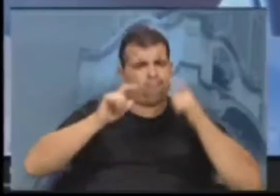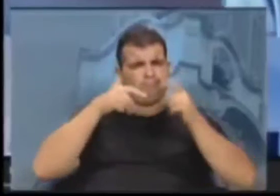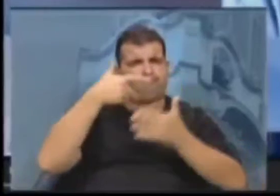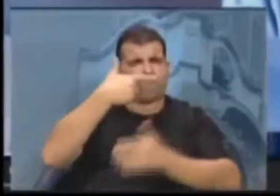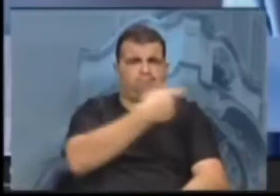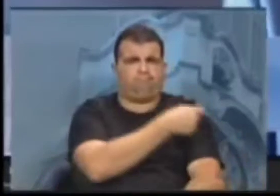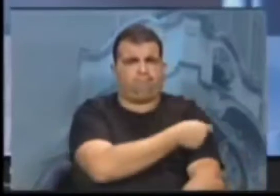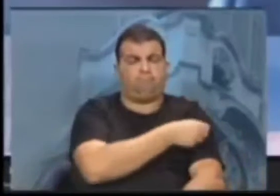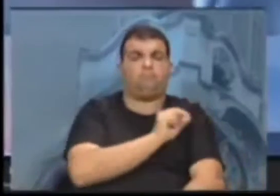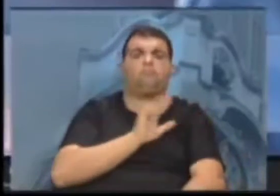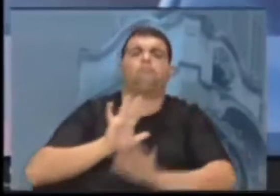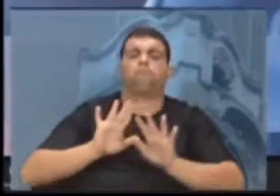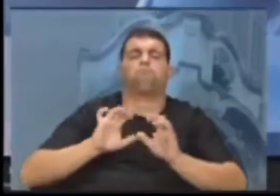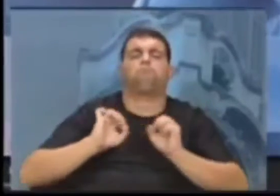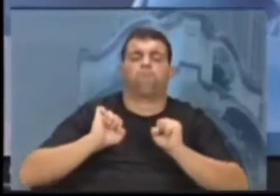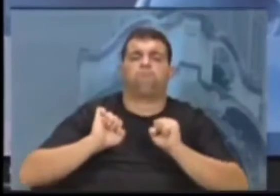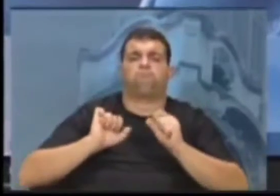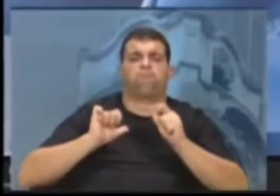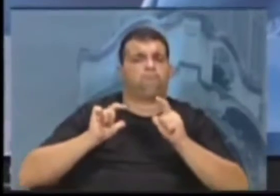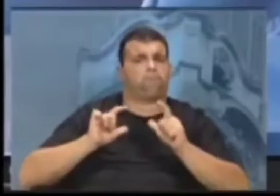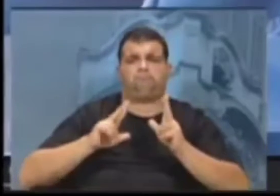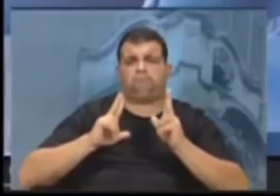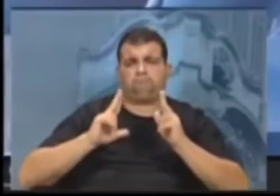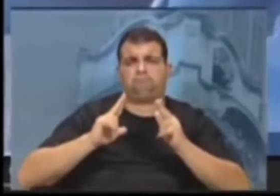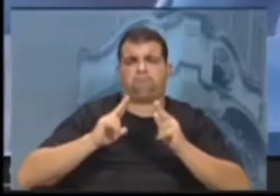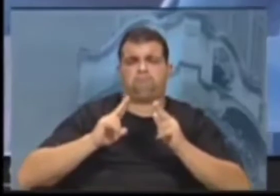ou quem pode ficar como uma certa,